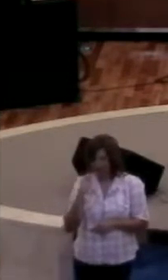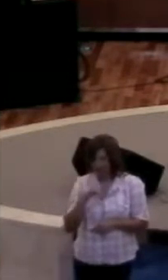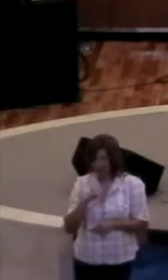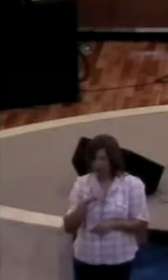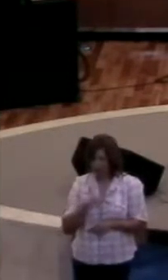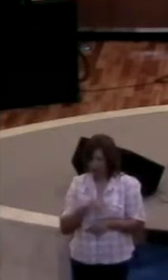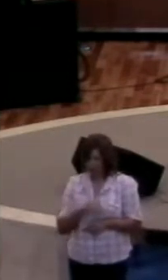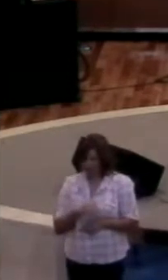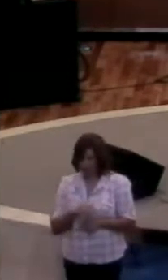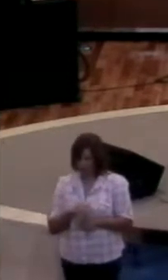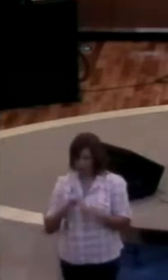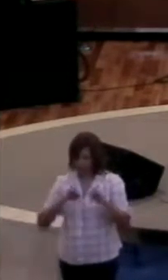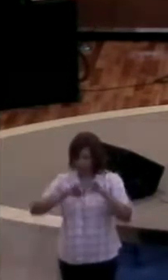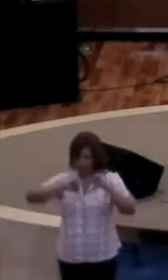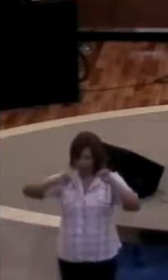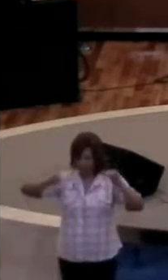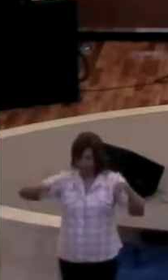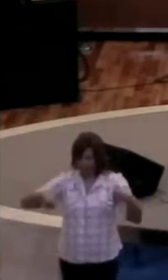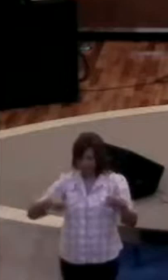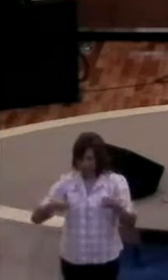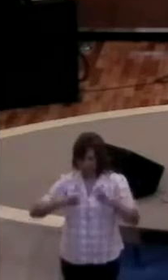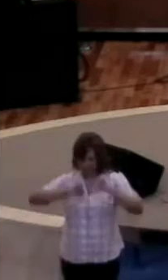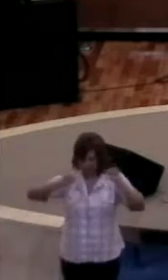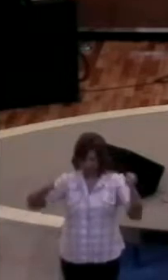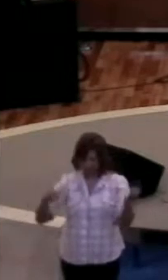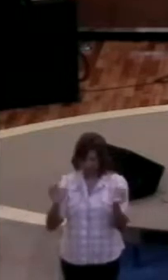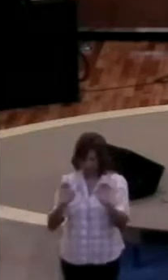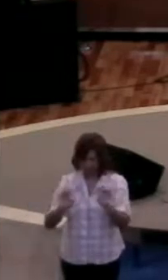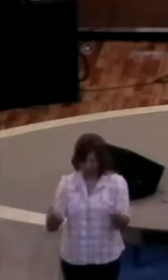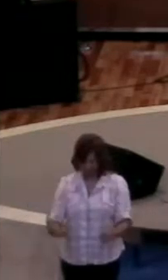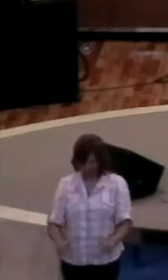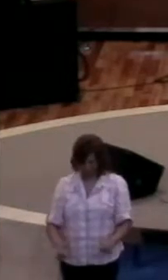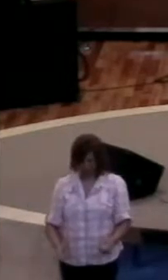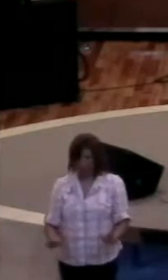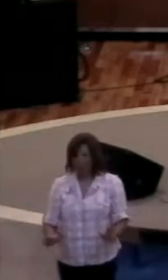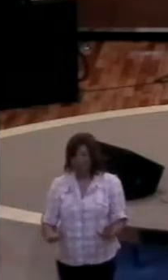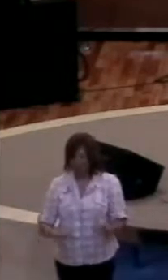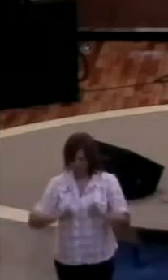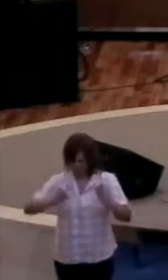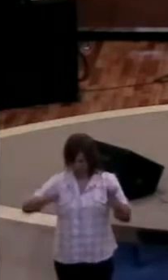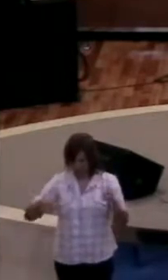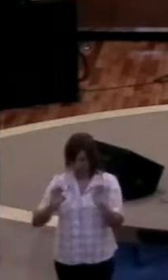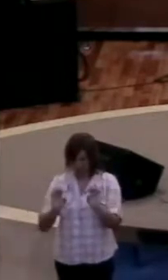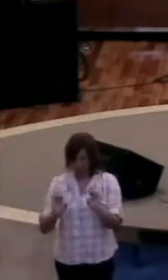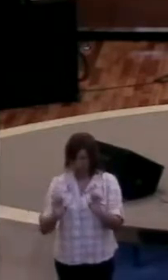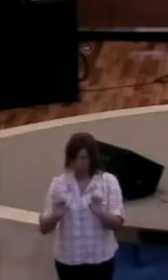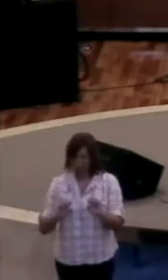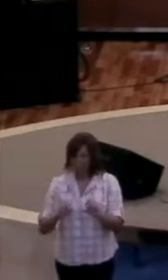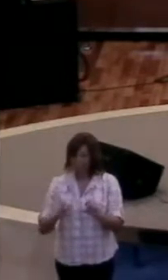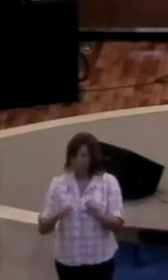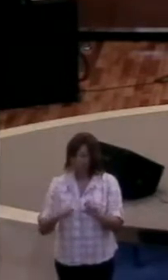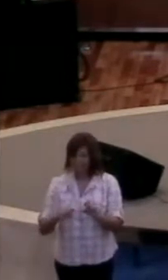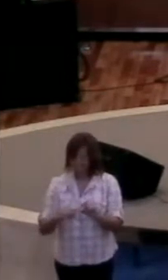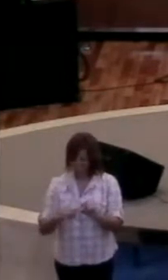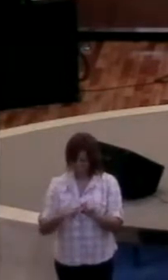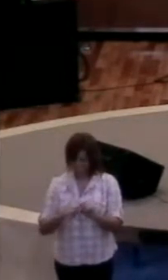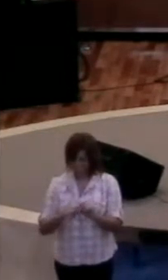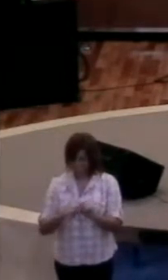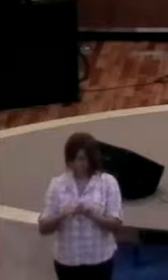eu farei o mesmo que você fez com eles. Elias foge. Ora, o que